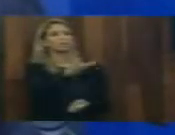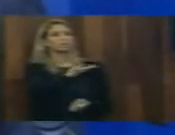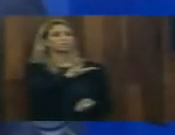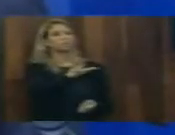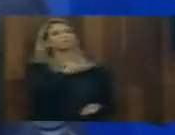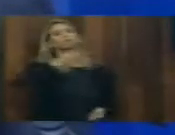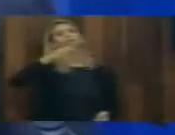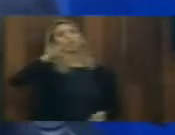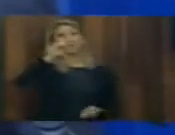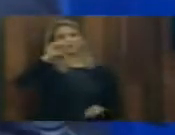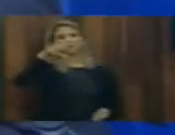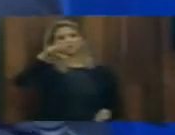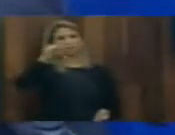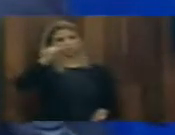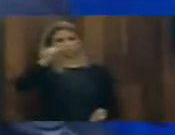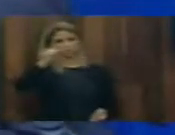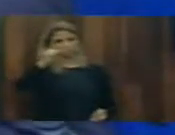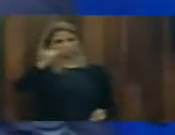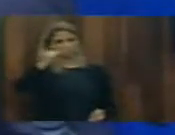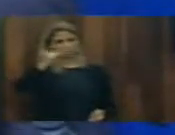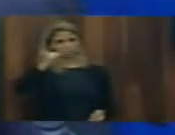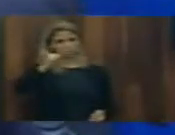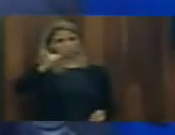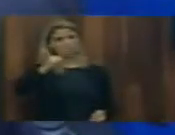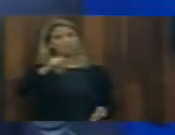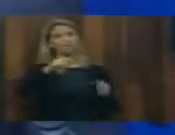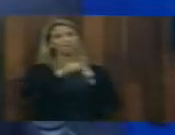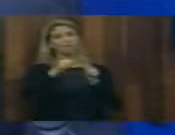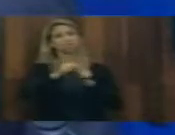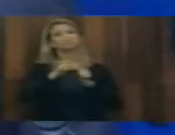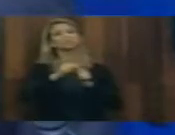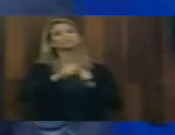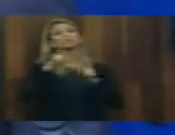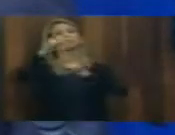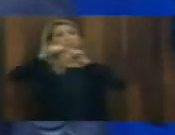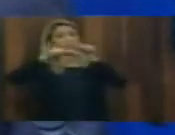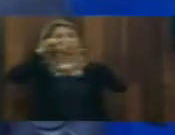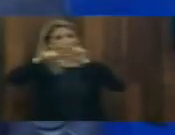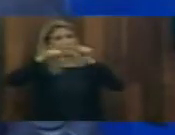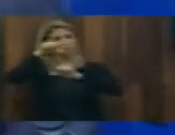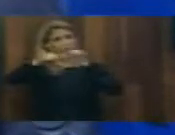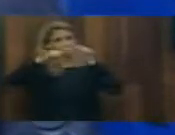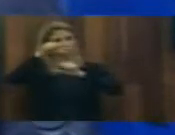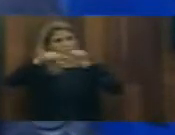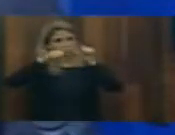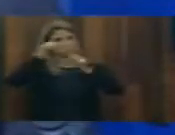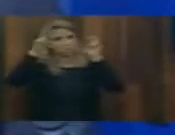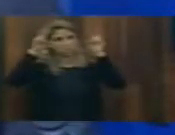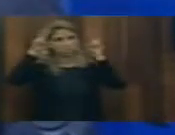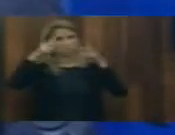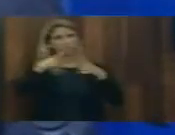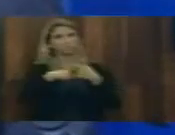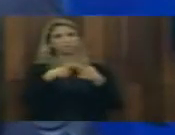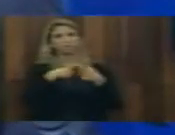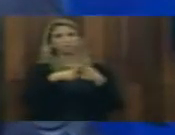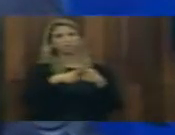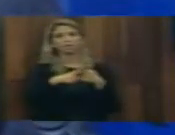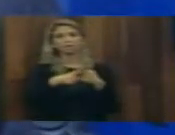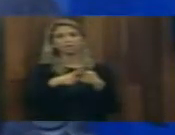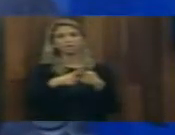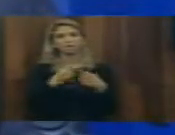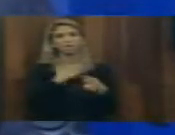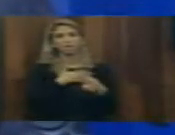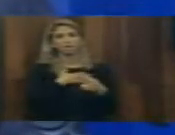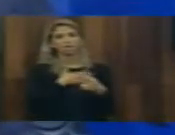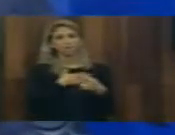amigo vereador Oséias, mais uma discussão. A discussão da viagem em Brasília, aonde, Rafael? Eu